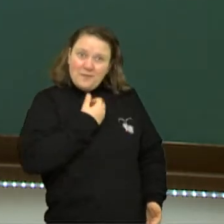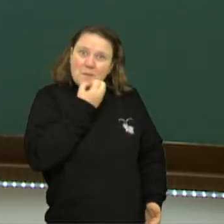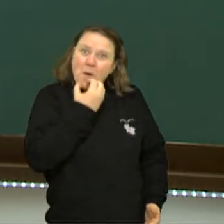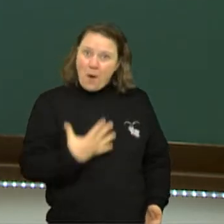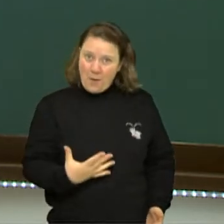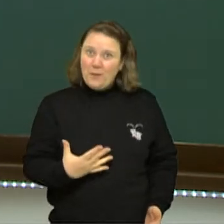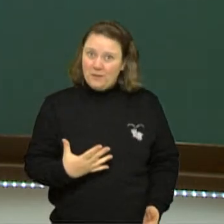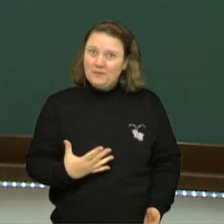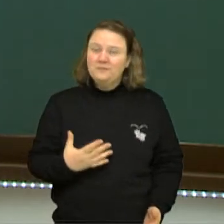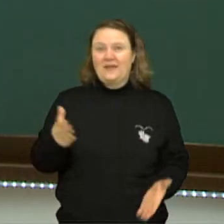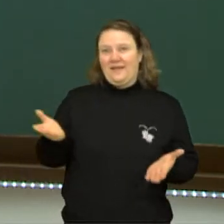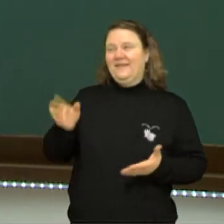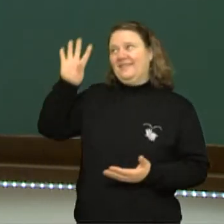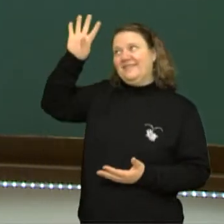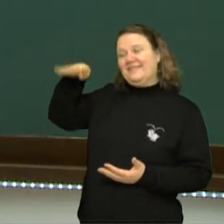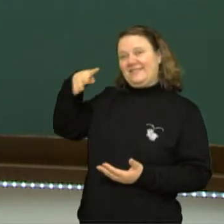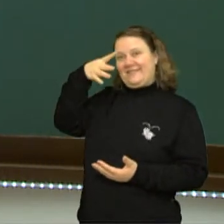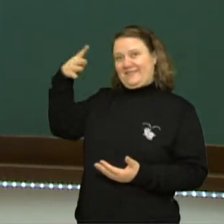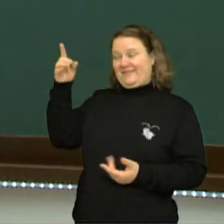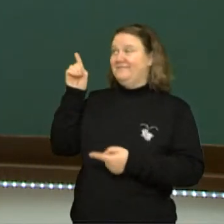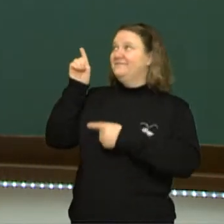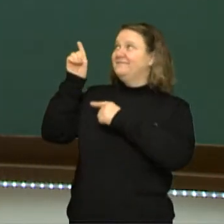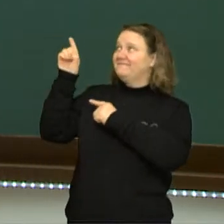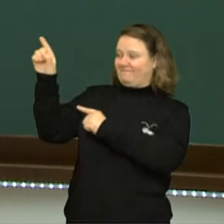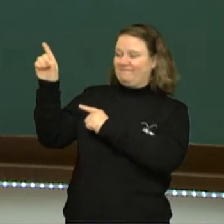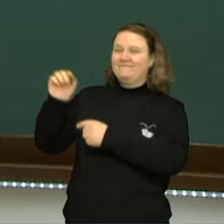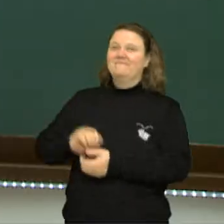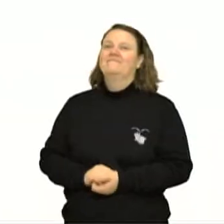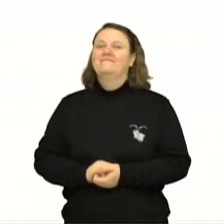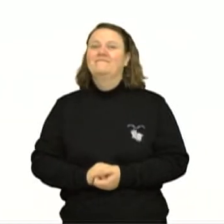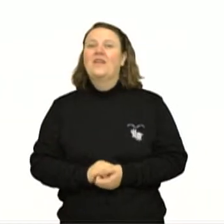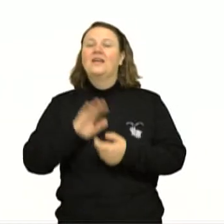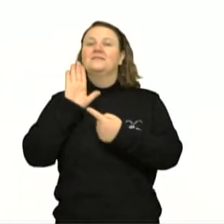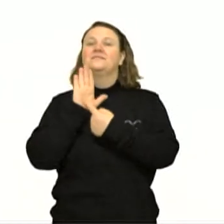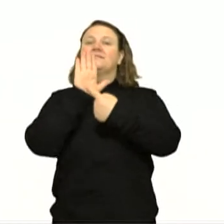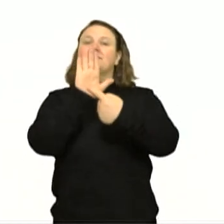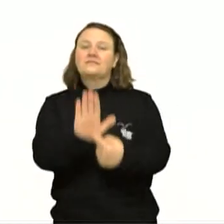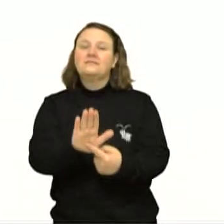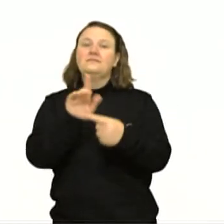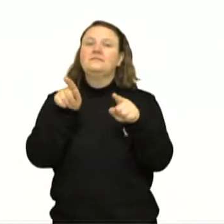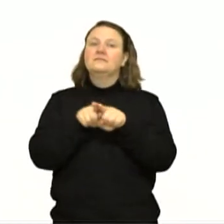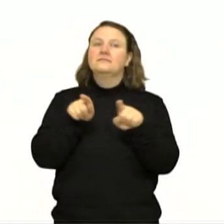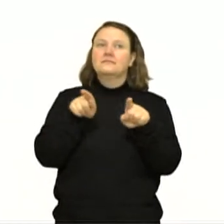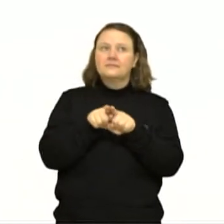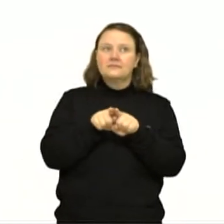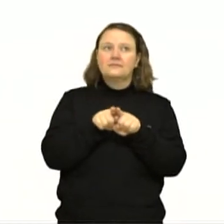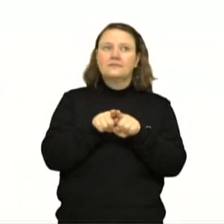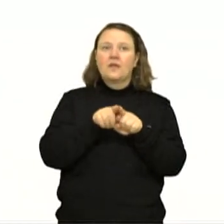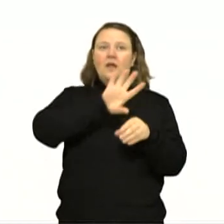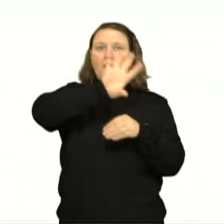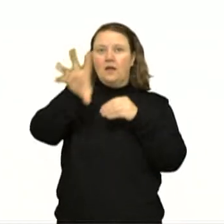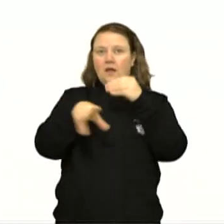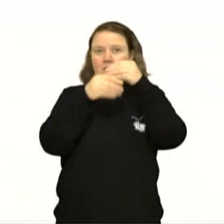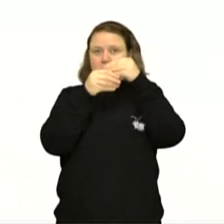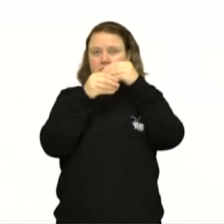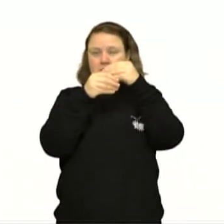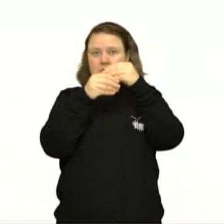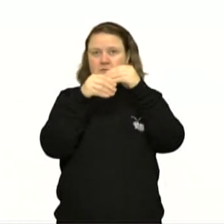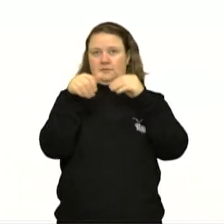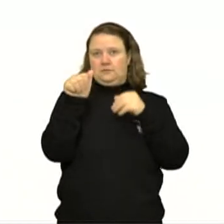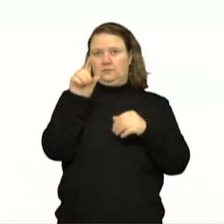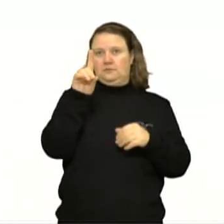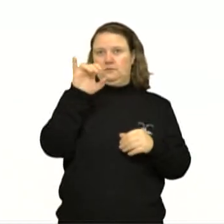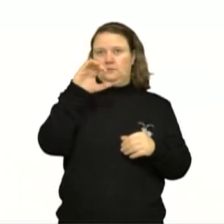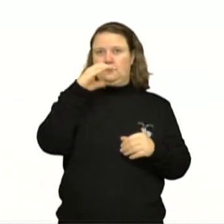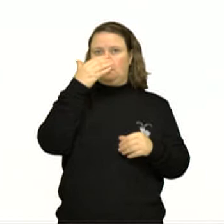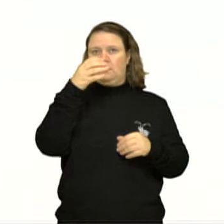ver nessa tabela aqui. Olha só, a ideia de adição representada pelos discourse markers also e to, traduzidos